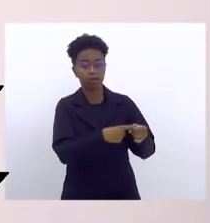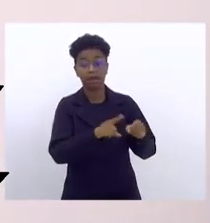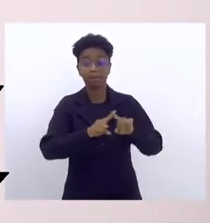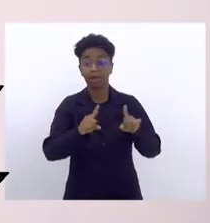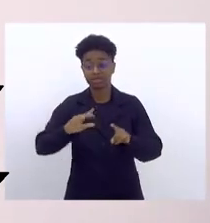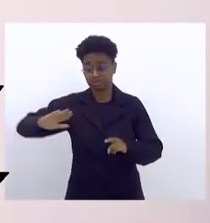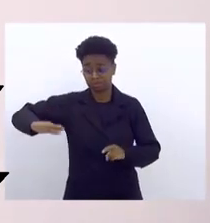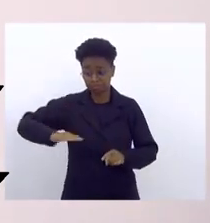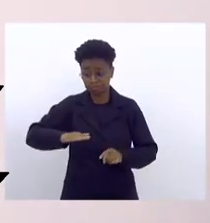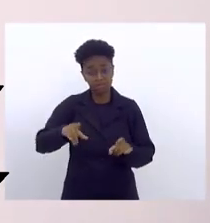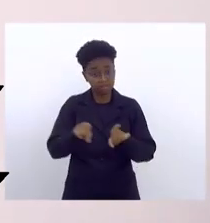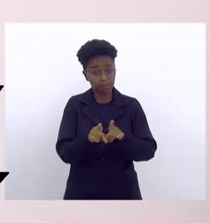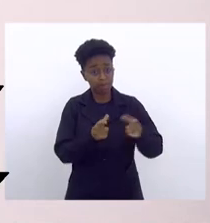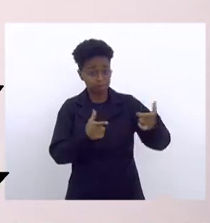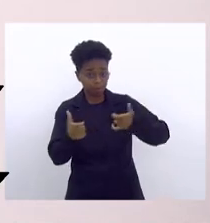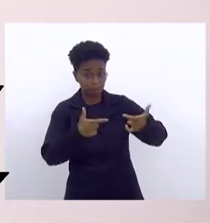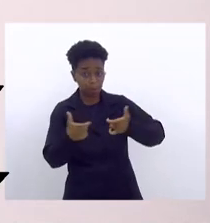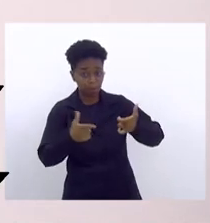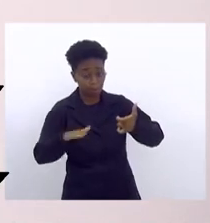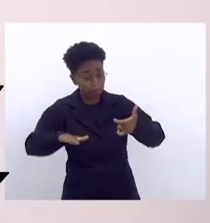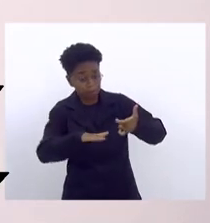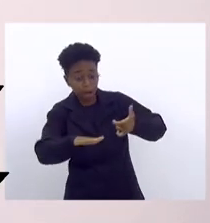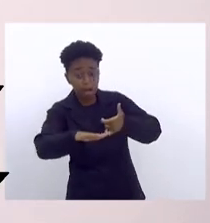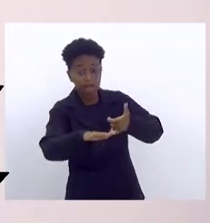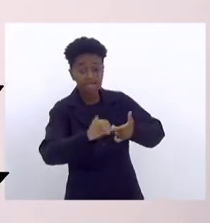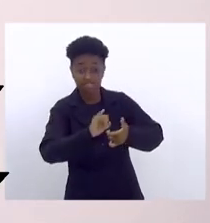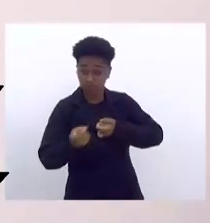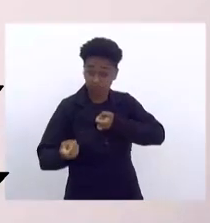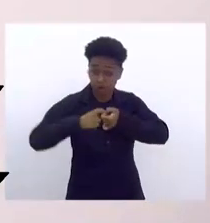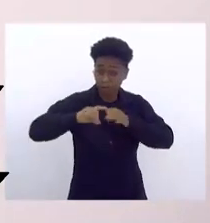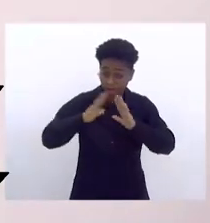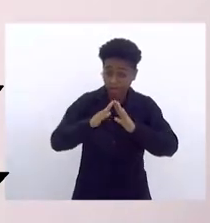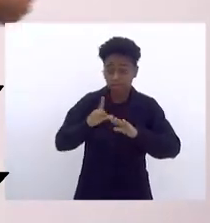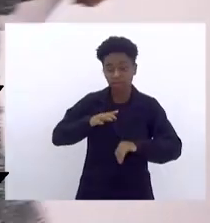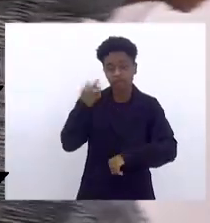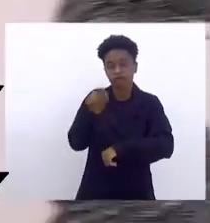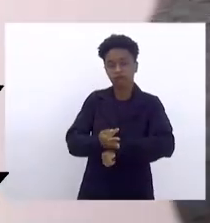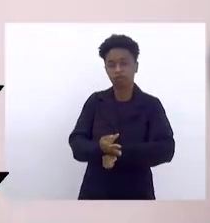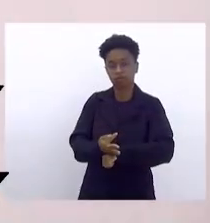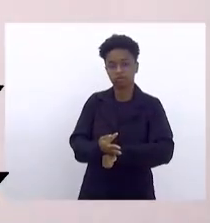vizinho você também passa pelo tiroteio e se você se recusar e voltar para casa você leva a falta